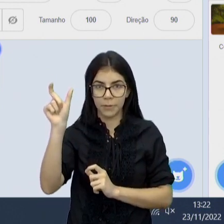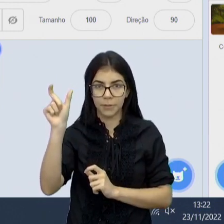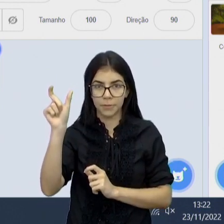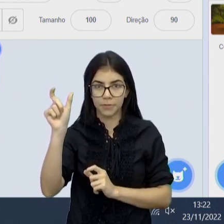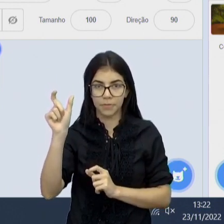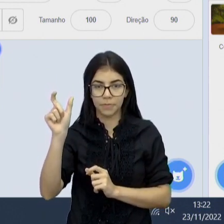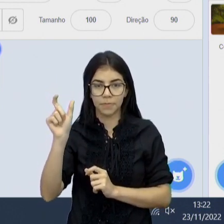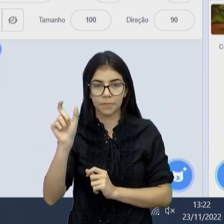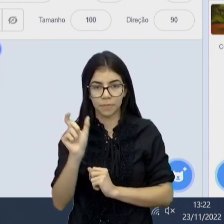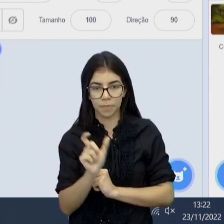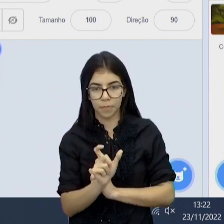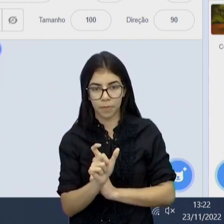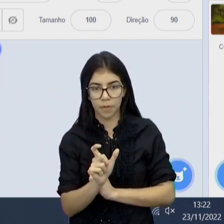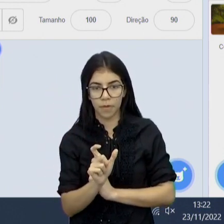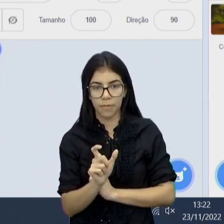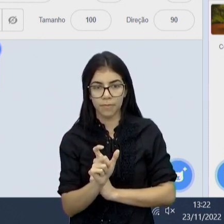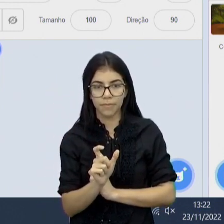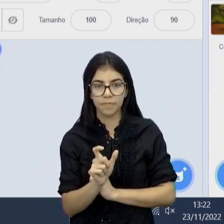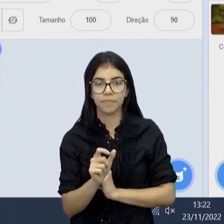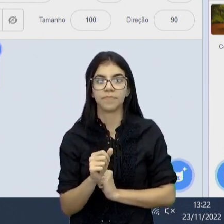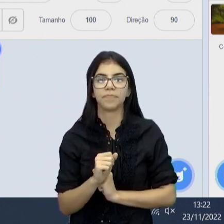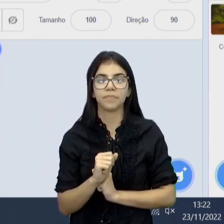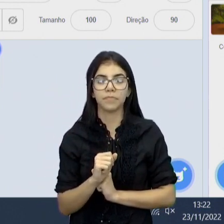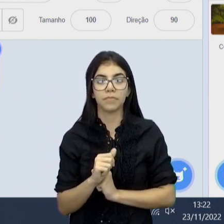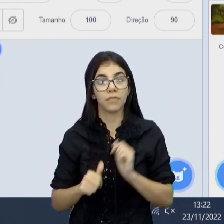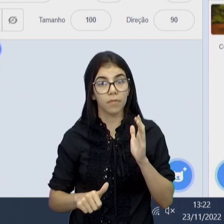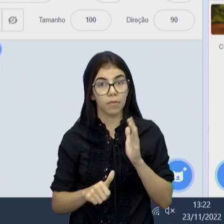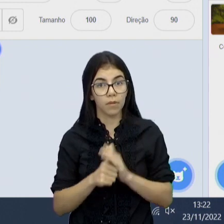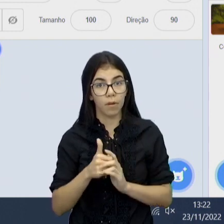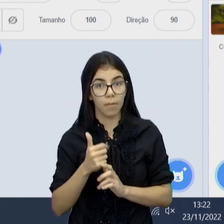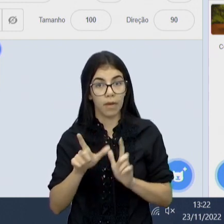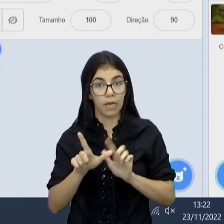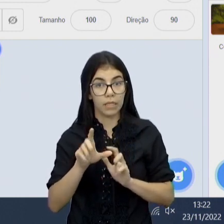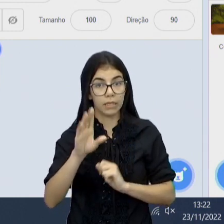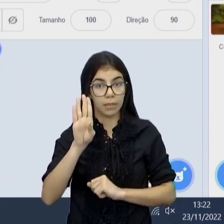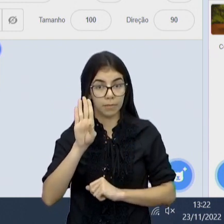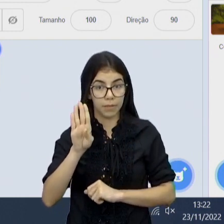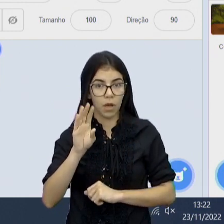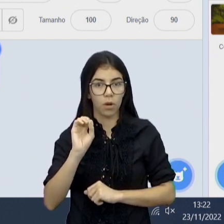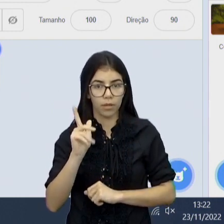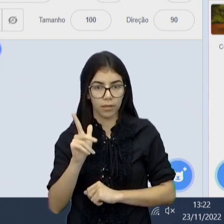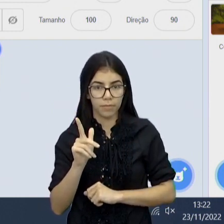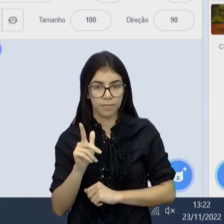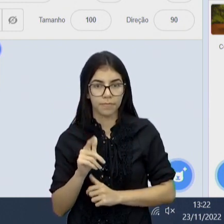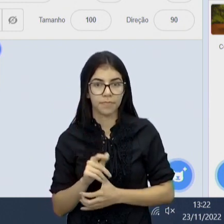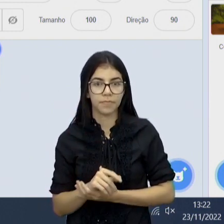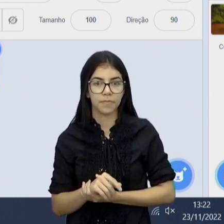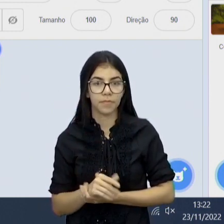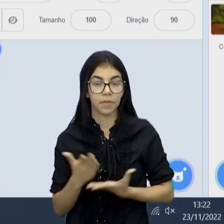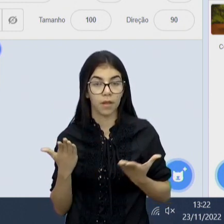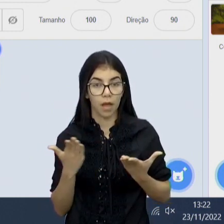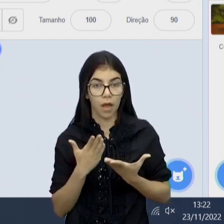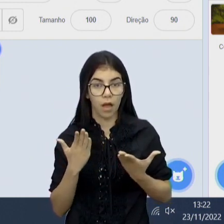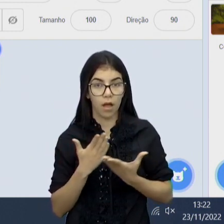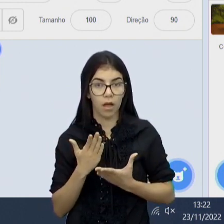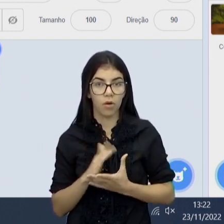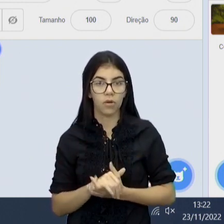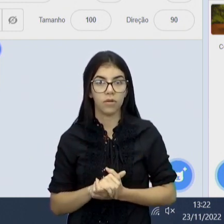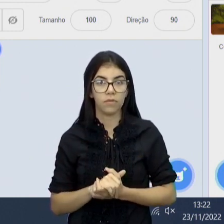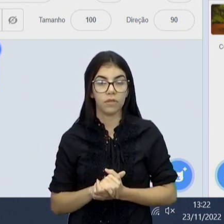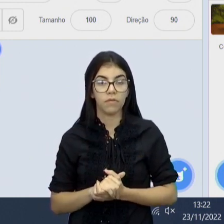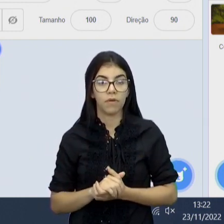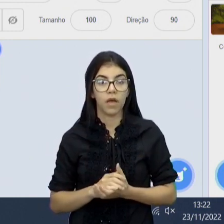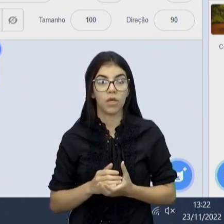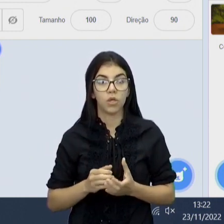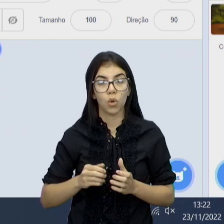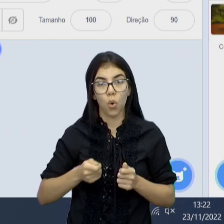Cola o primeiro. Isso, pode Isso. deixar de lado, Colou isso. o primeiro. E Ai, o que primeiro legal. é na fantasia B, Certo. tá bom? Ok. Agora você vai em